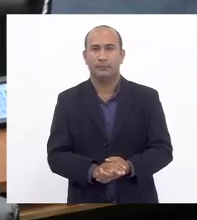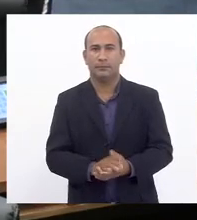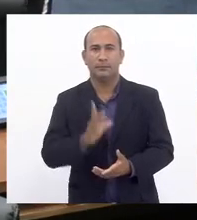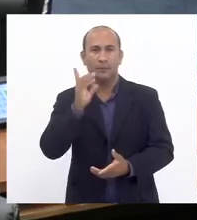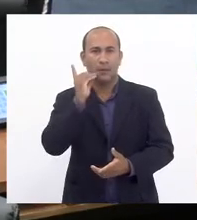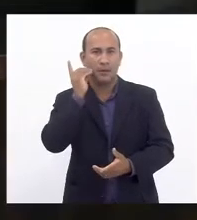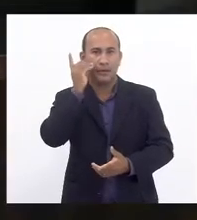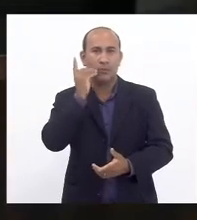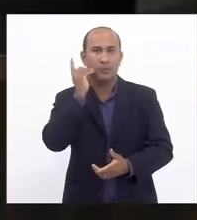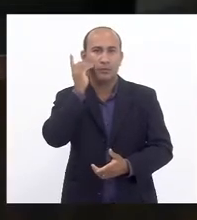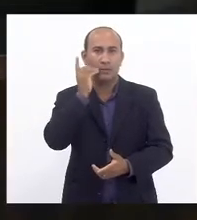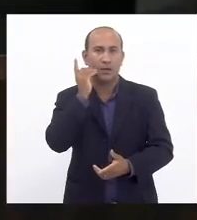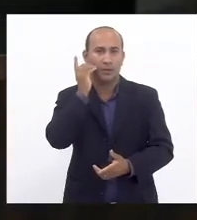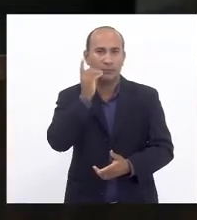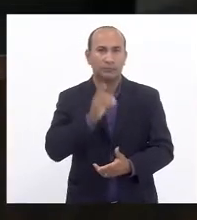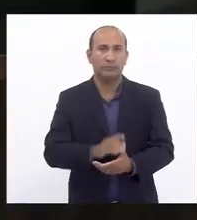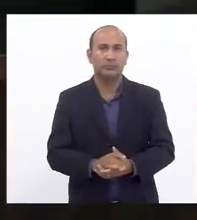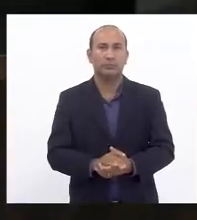Deputado